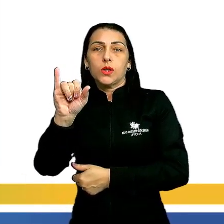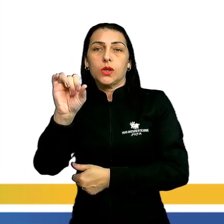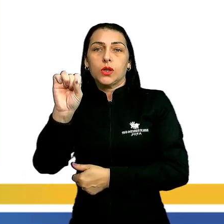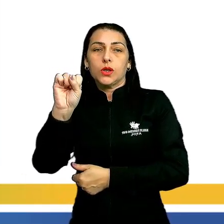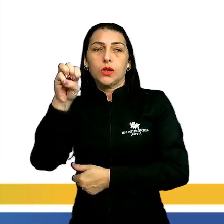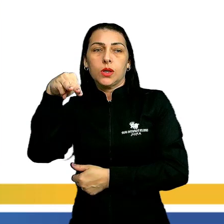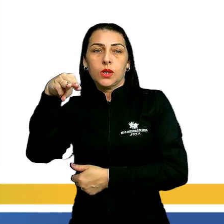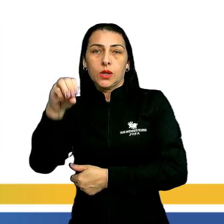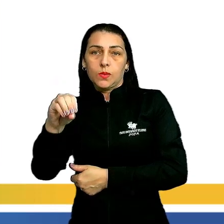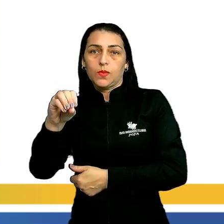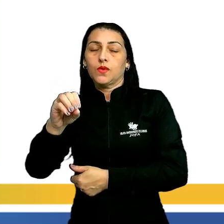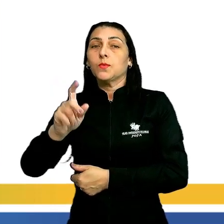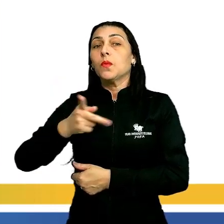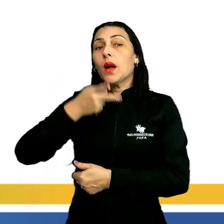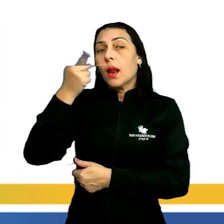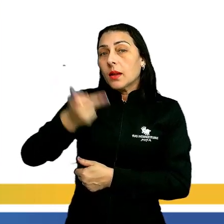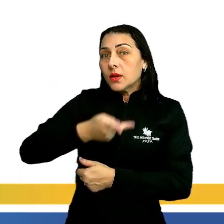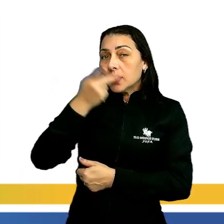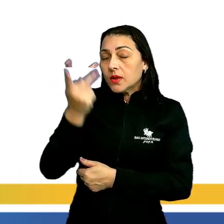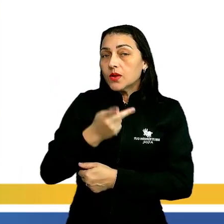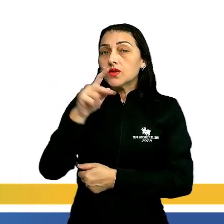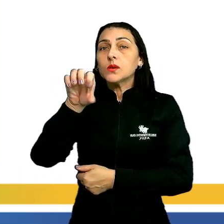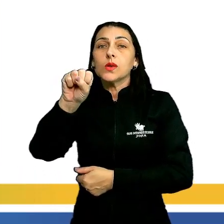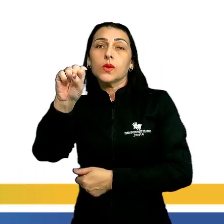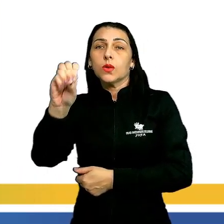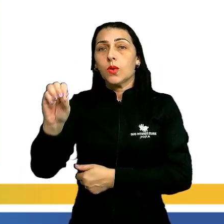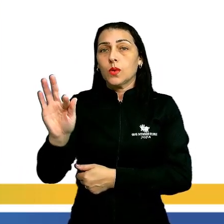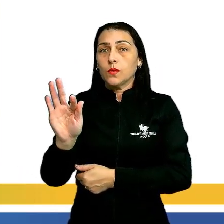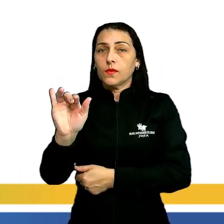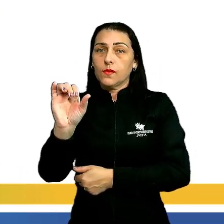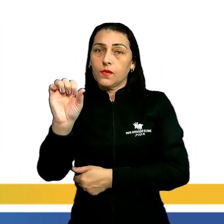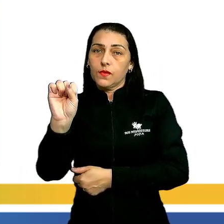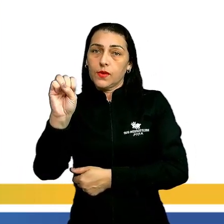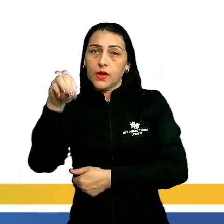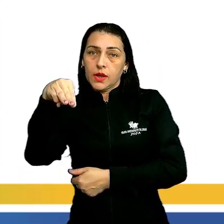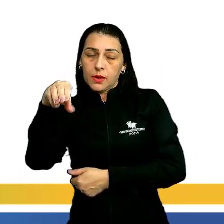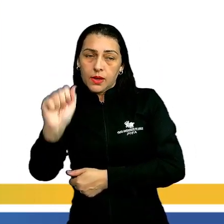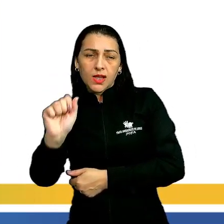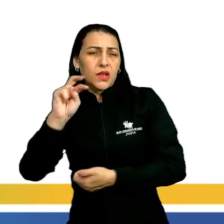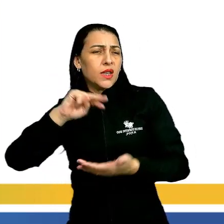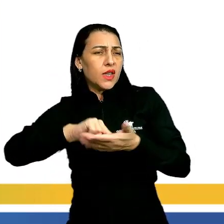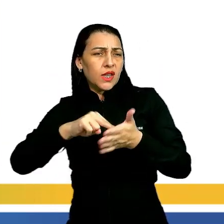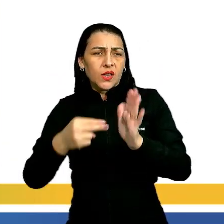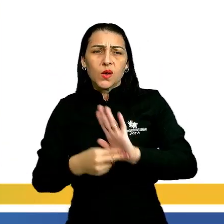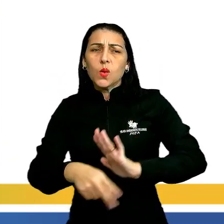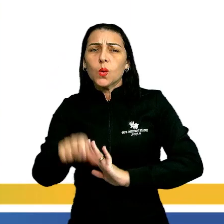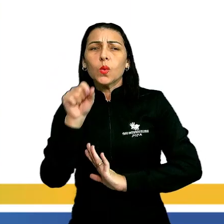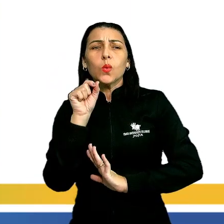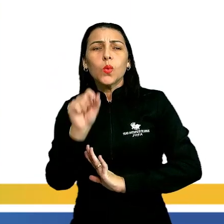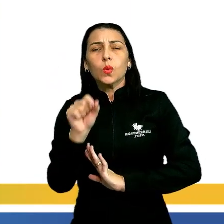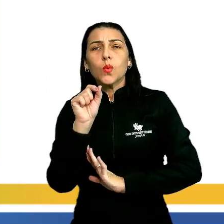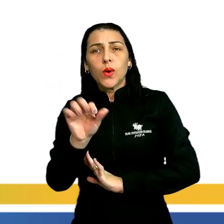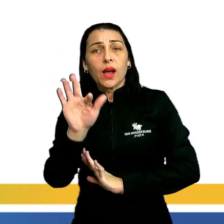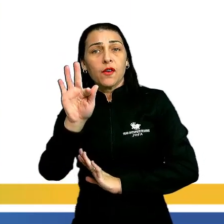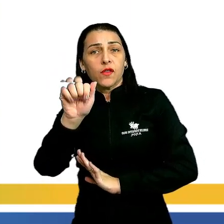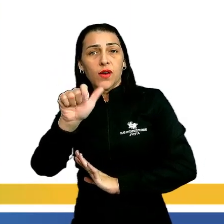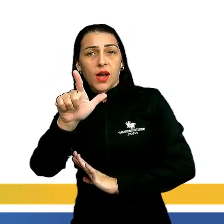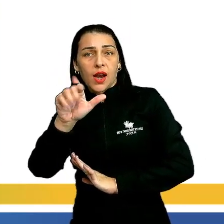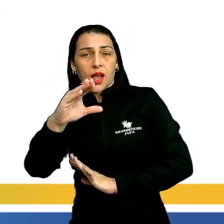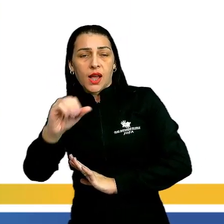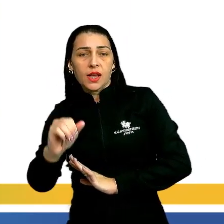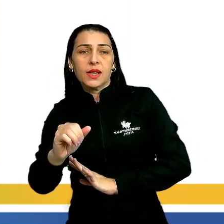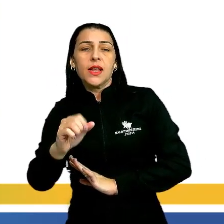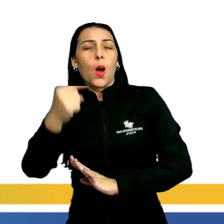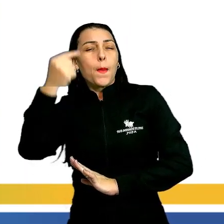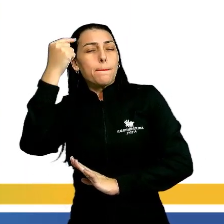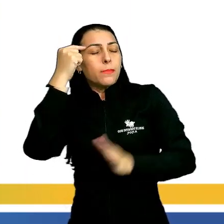nós chamamos de falácia, né? Os sofismas, né? O sofisma ou sofisma, ou ainda falácia, é uma